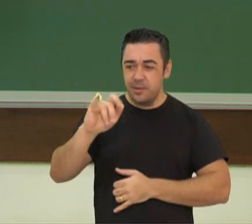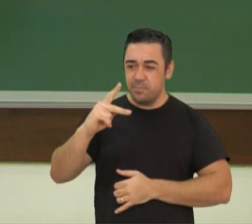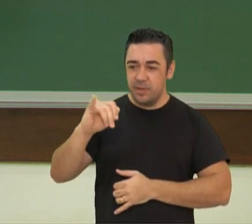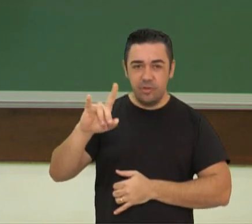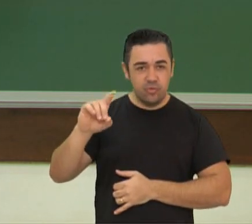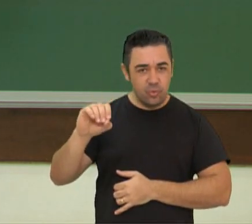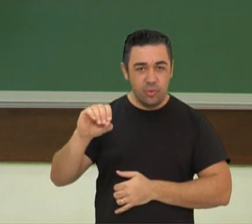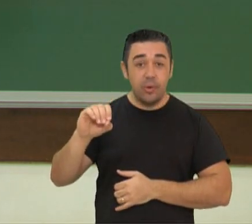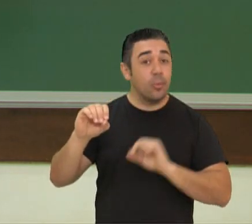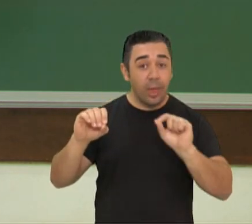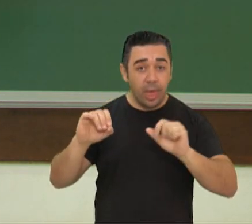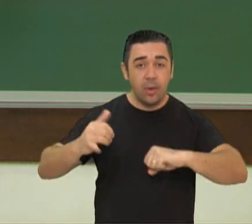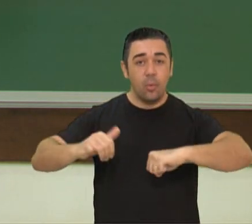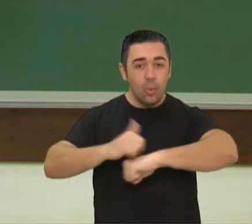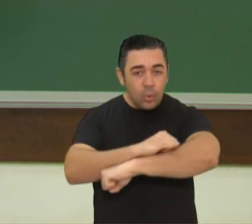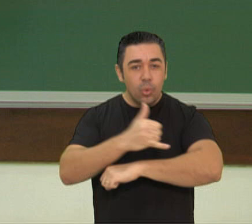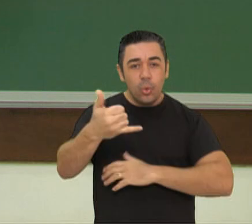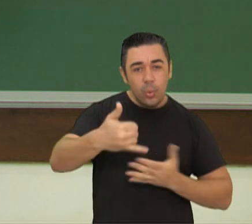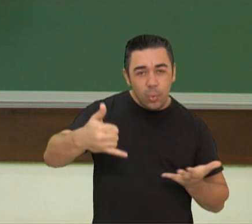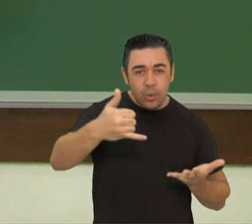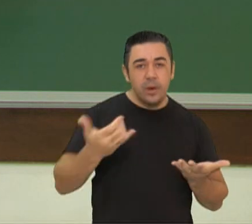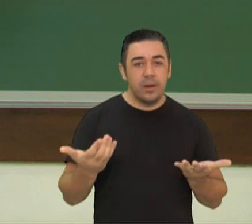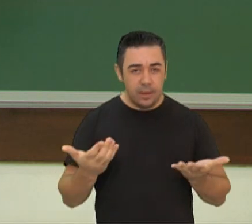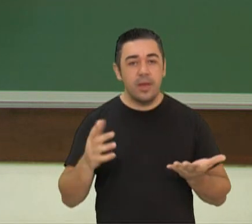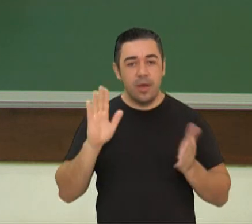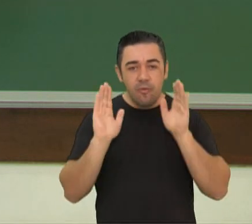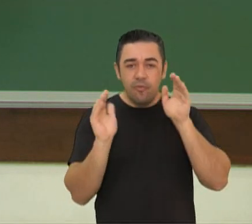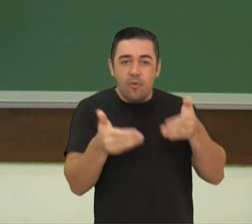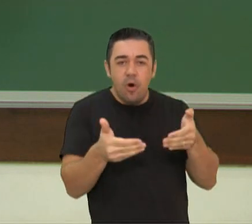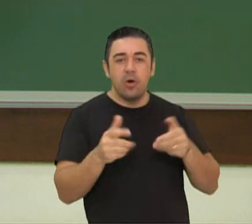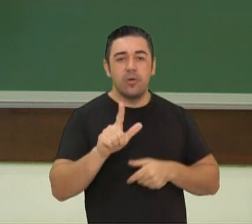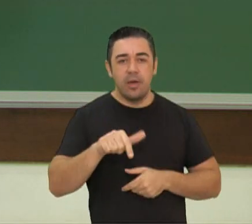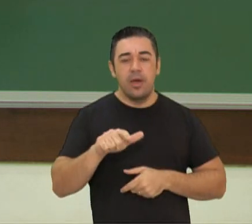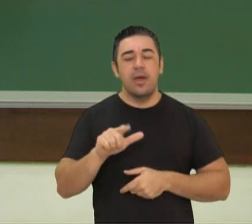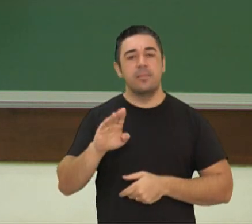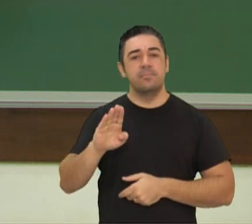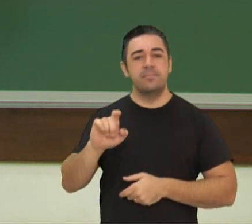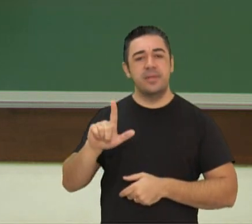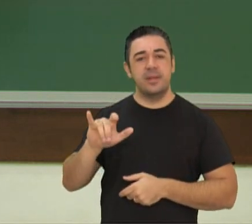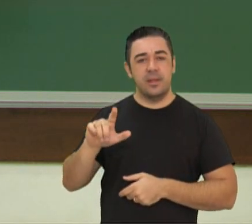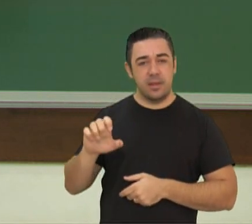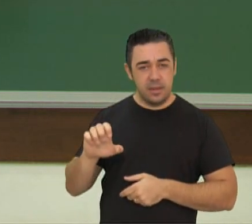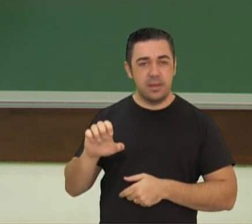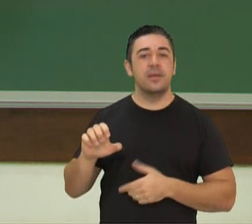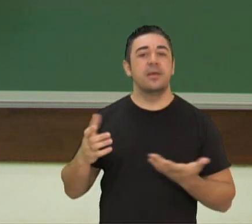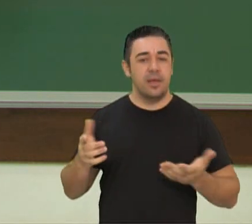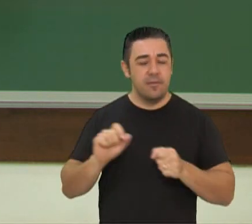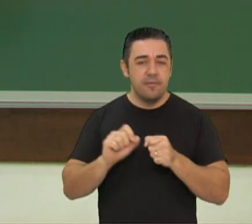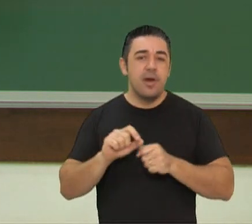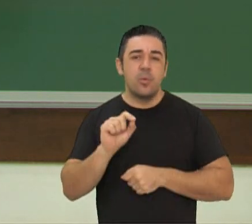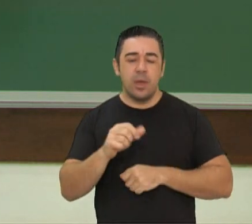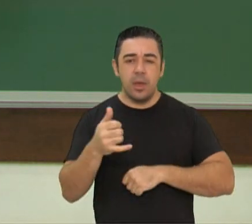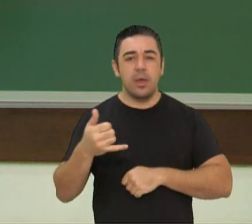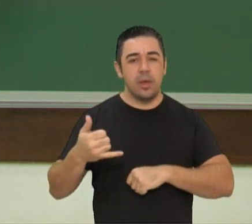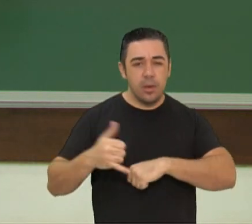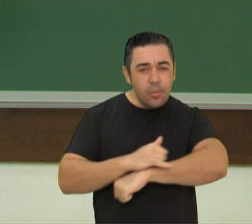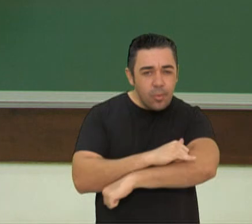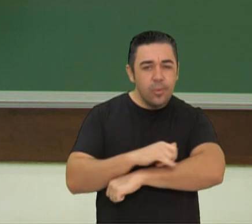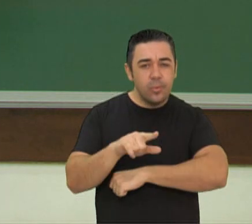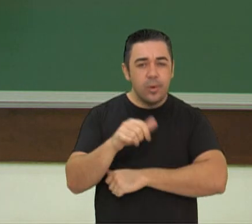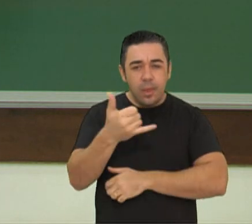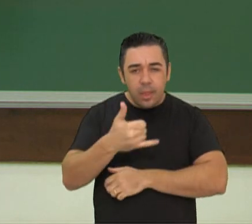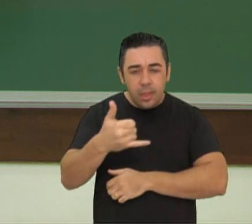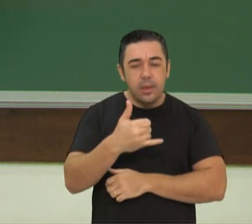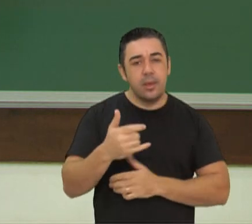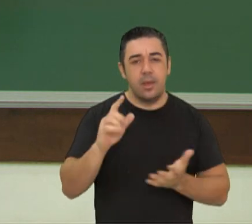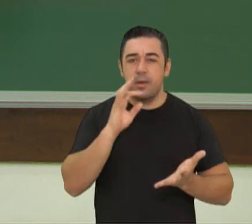gorduras, né? Esse é o foco aí da bile, tá? Esse líquido, ele vai agir sempre nas gorduras. Então, a nossa alternativa correta para